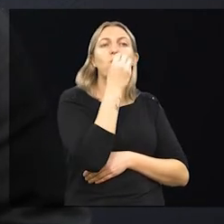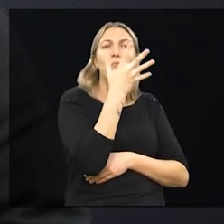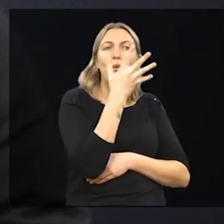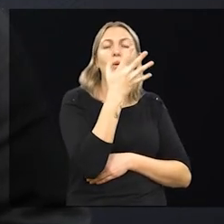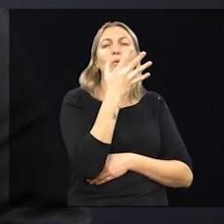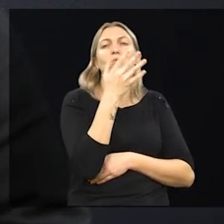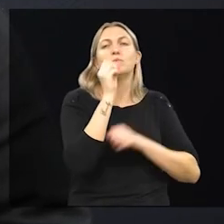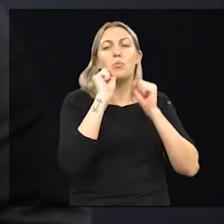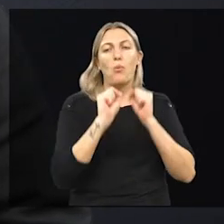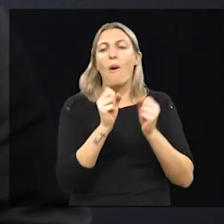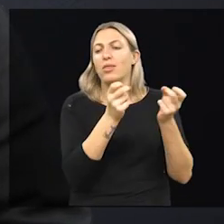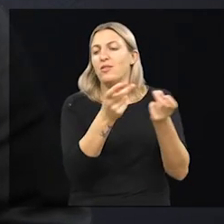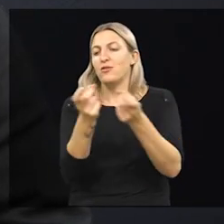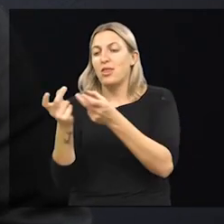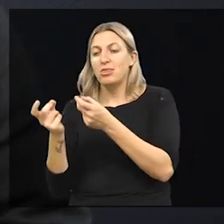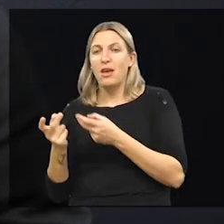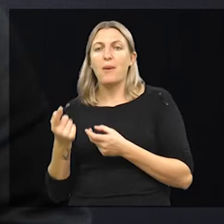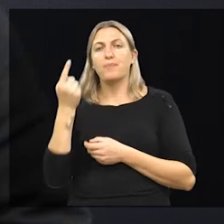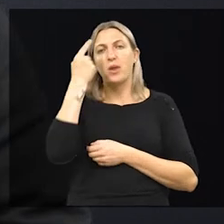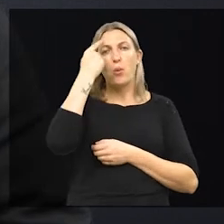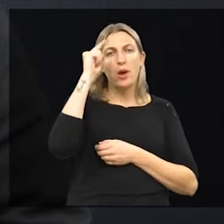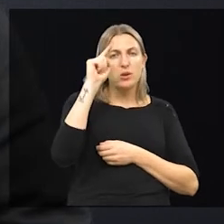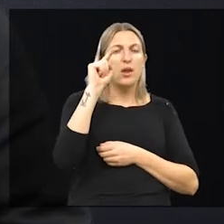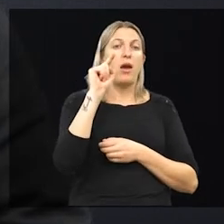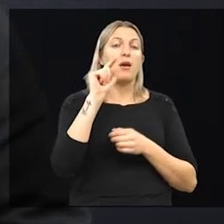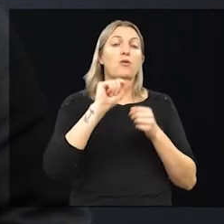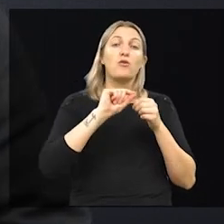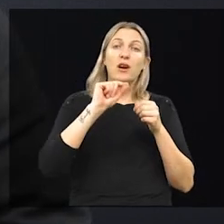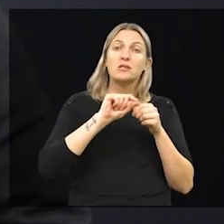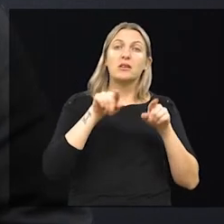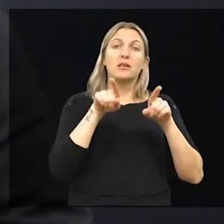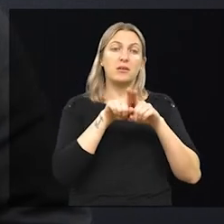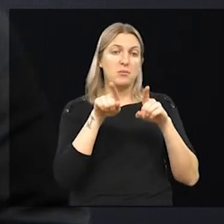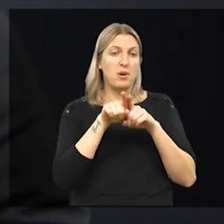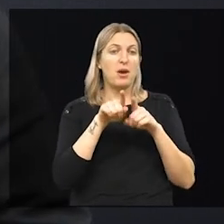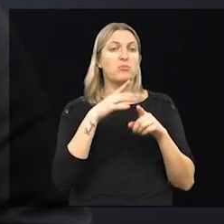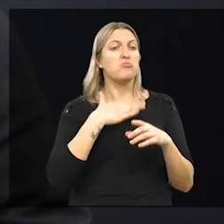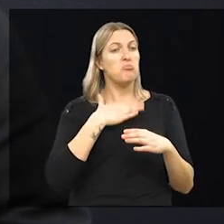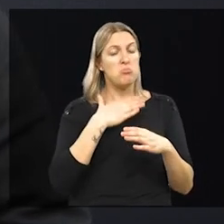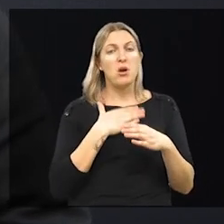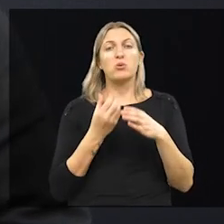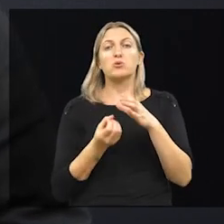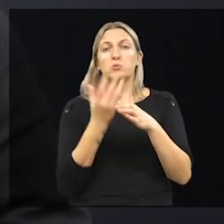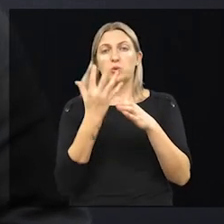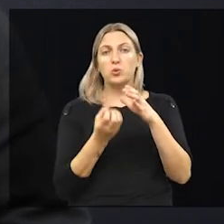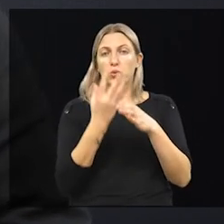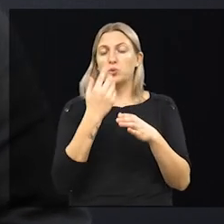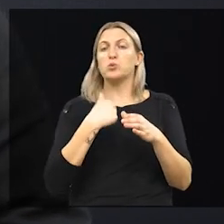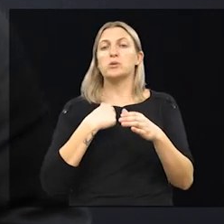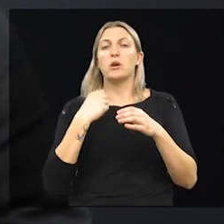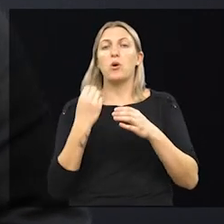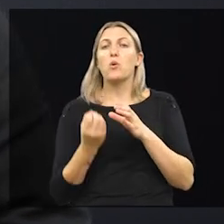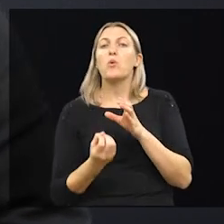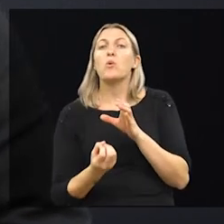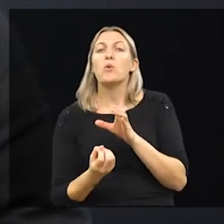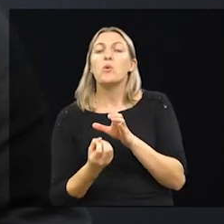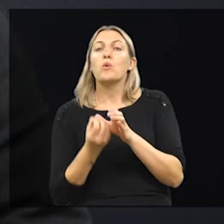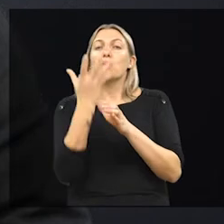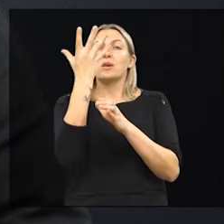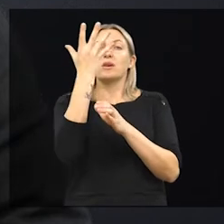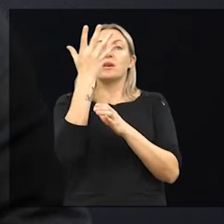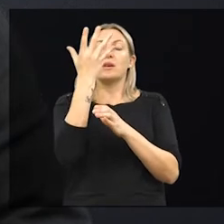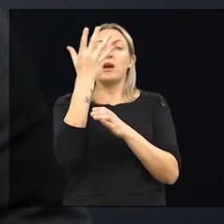produtos alimentícios por exemplo quando você lançar um novo alimento é um chocolate digamos um